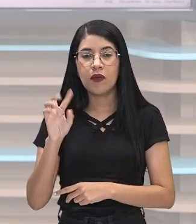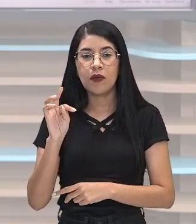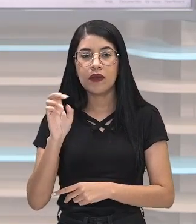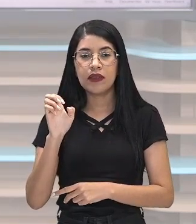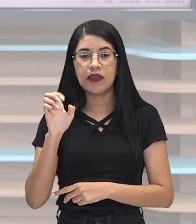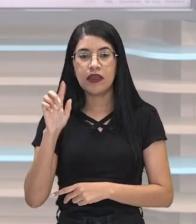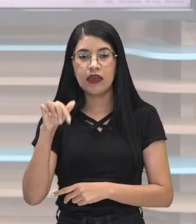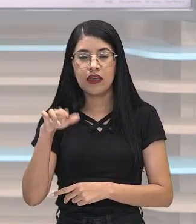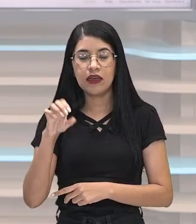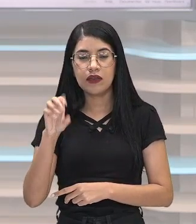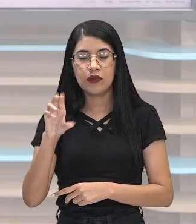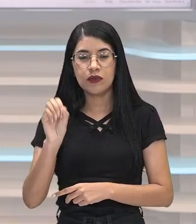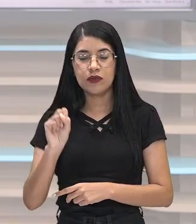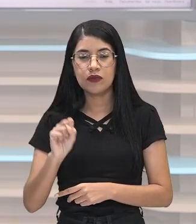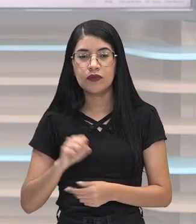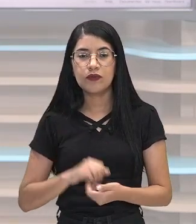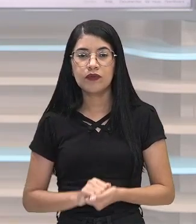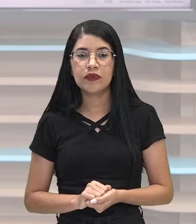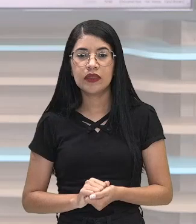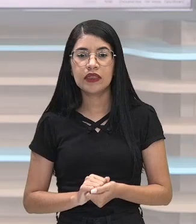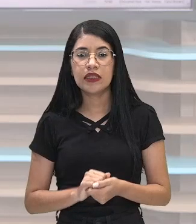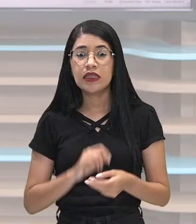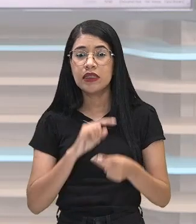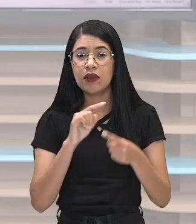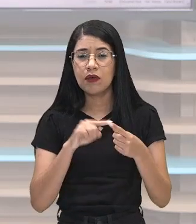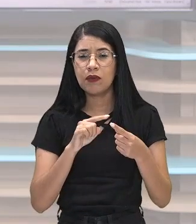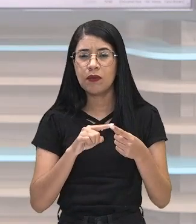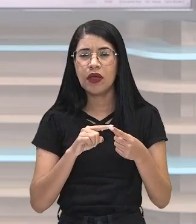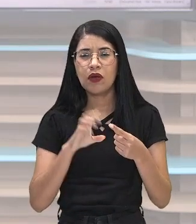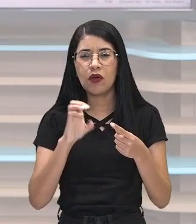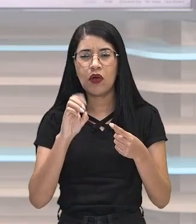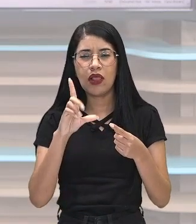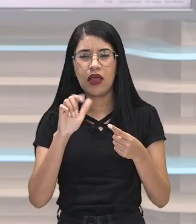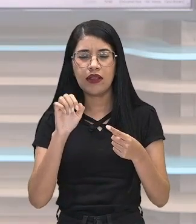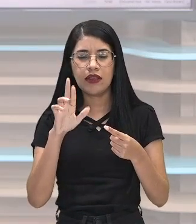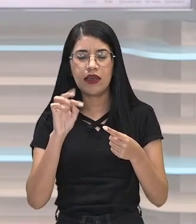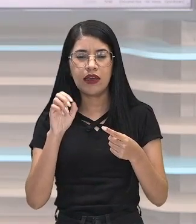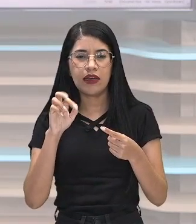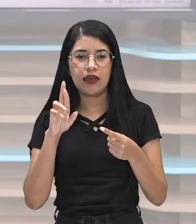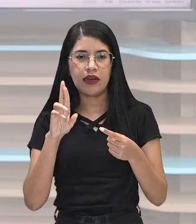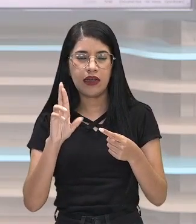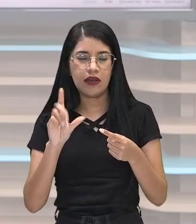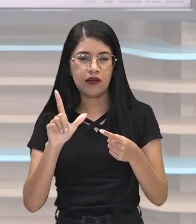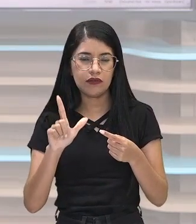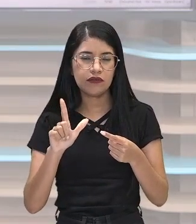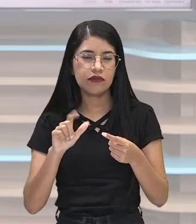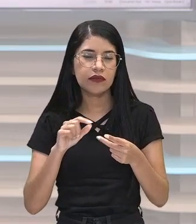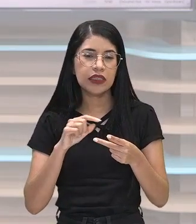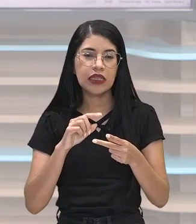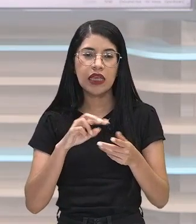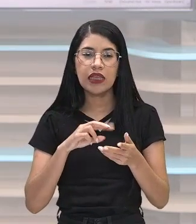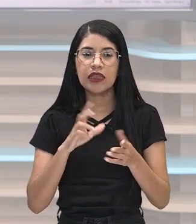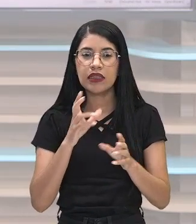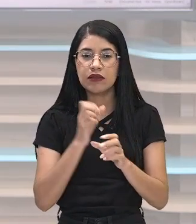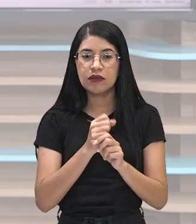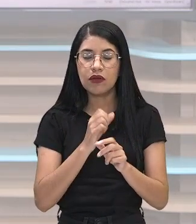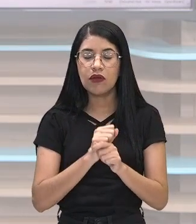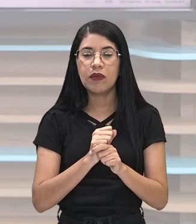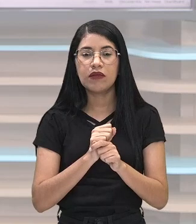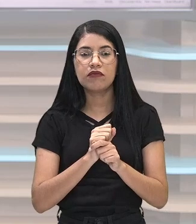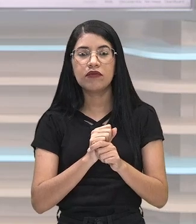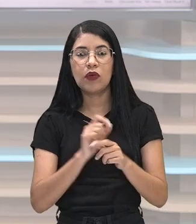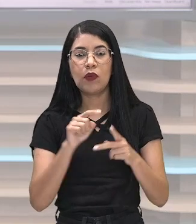alternos. Quando os ângulos são colaterais, o que é que eu sei? Ângulos colaterais, a soma dos dois ângulos tem que